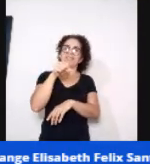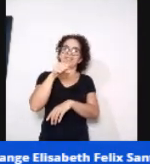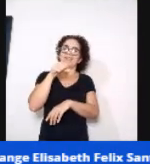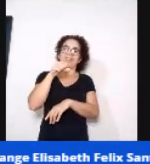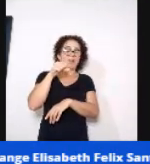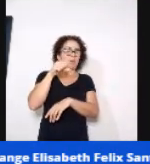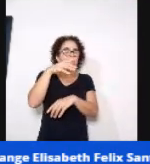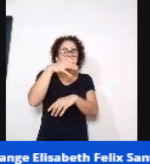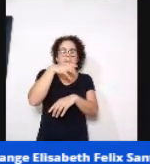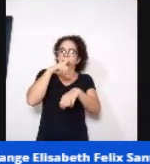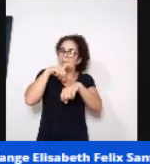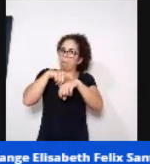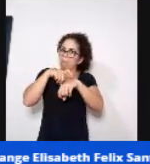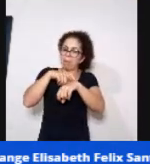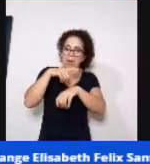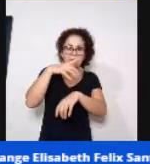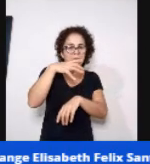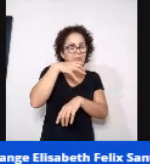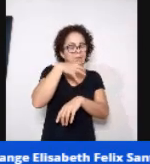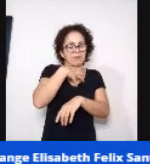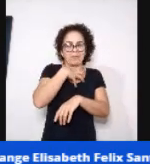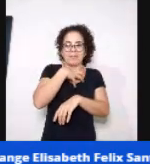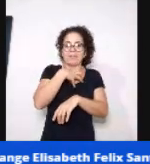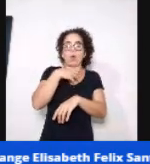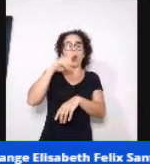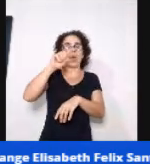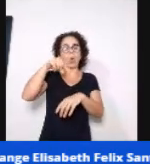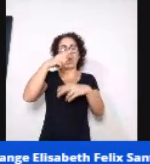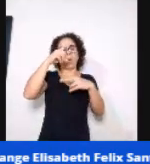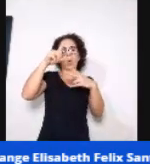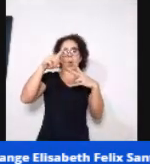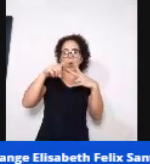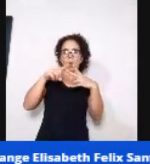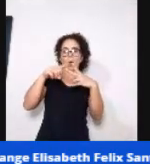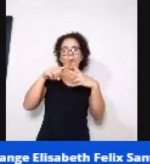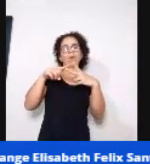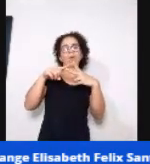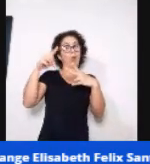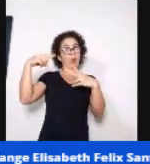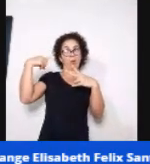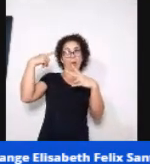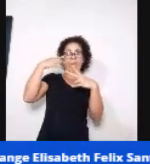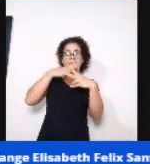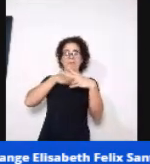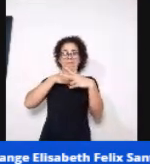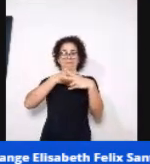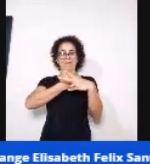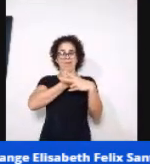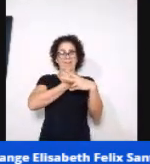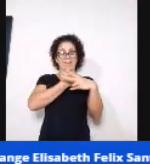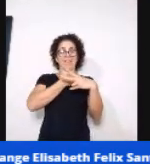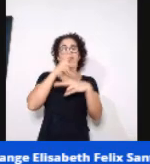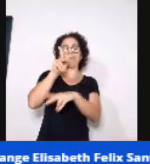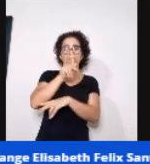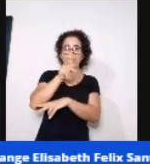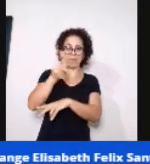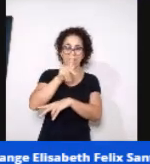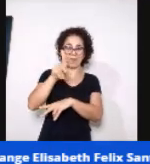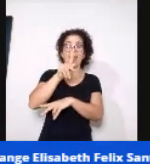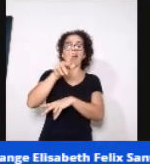momento único. E a outra loucura da minha vida foi ter decidido ser professor. Foi ter escolhido ser gestor de